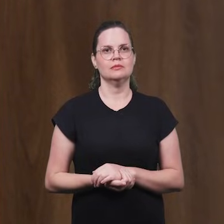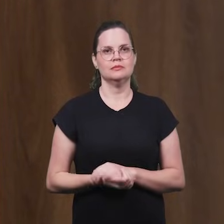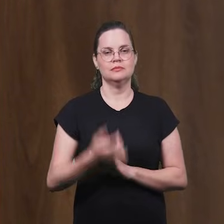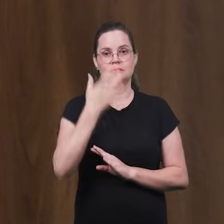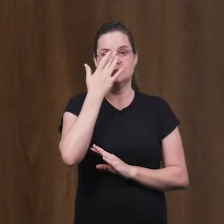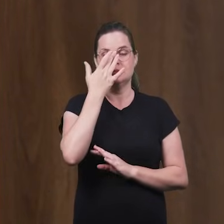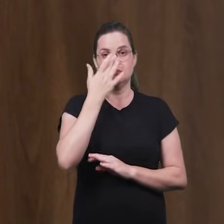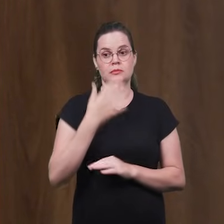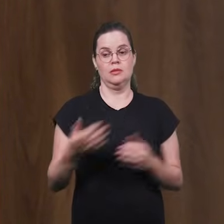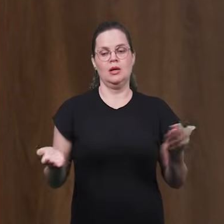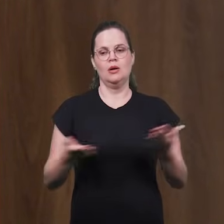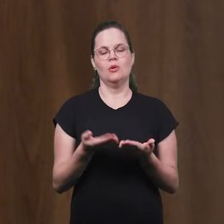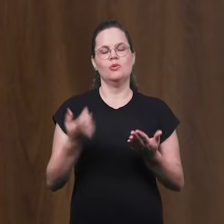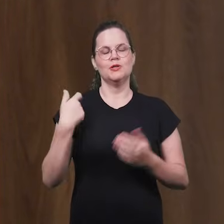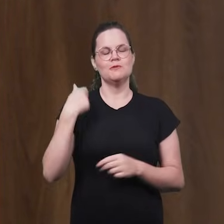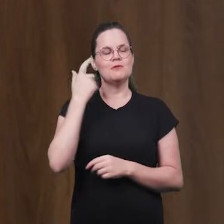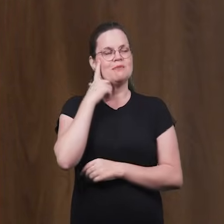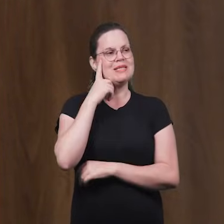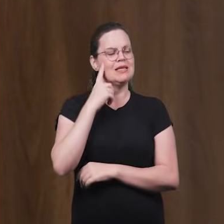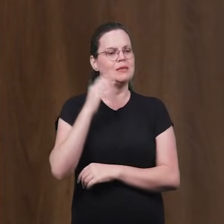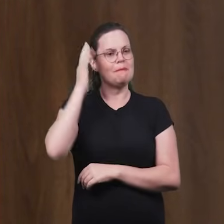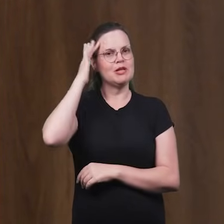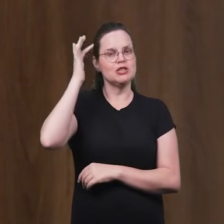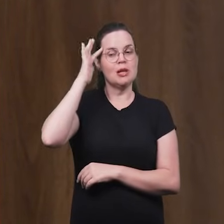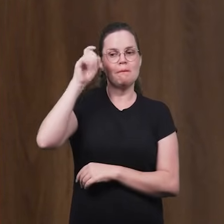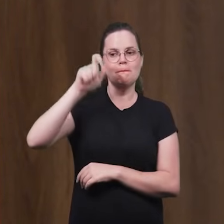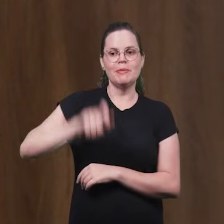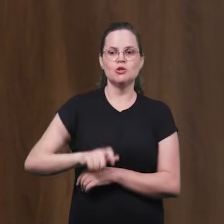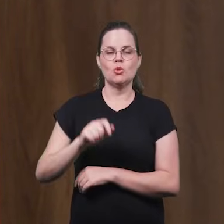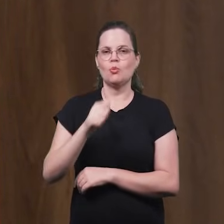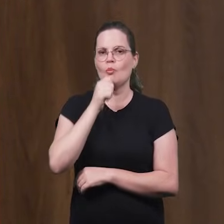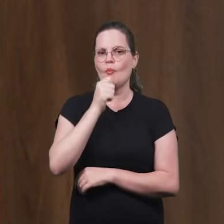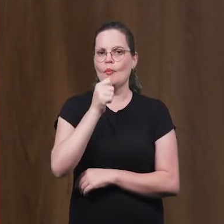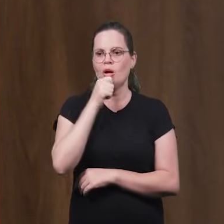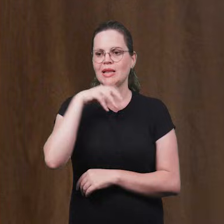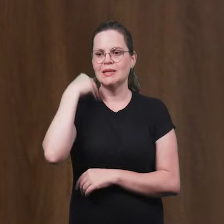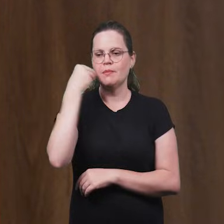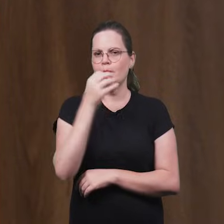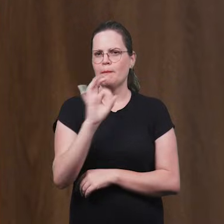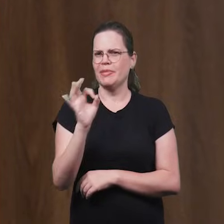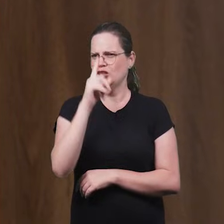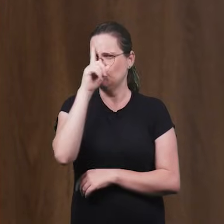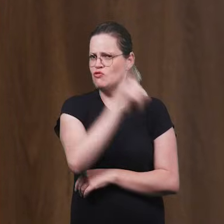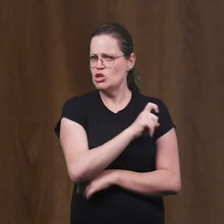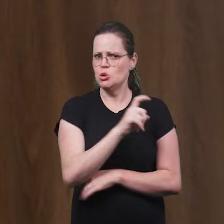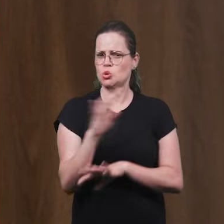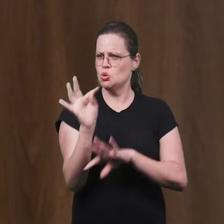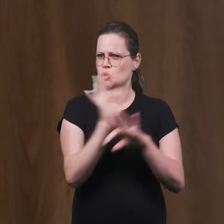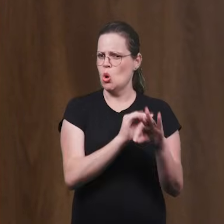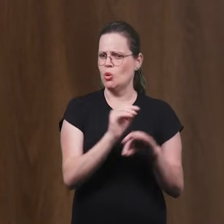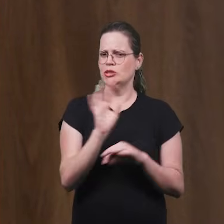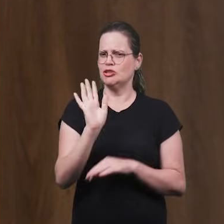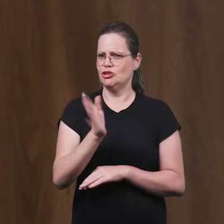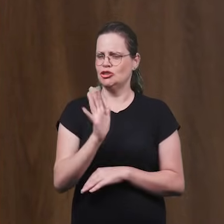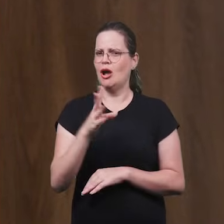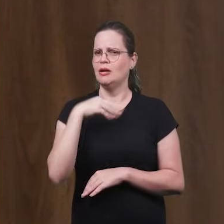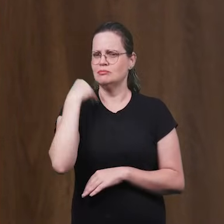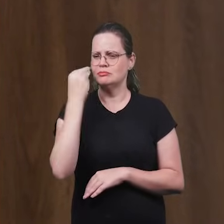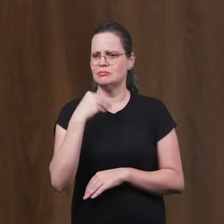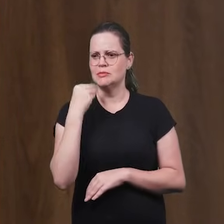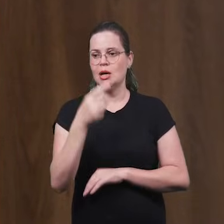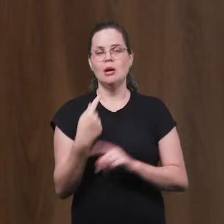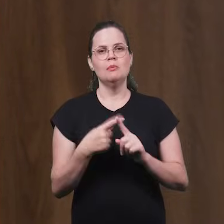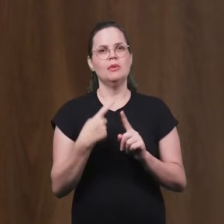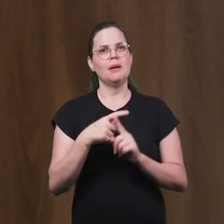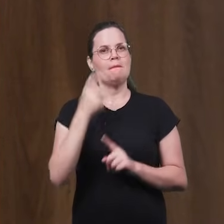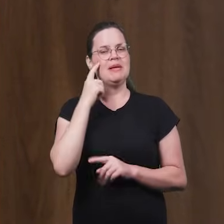dificuldade hoje de imaginar alguém fora disso. Antes a gente não conseguia entender como que ela ia ser parte da nossa vida. E hoje a gente já não consegue